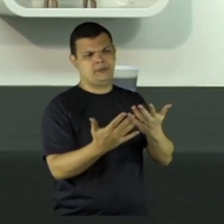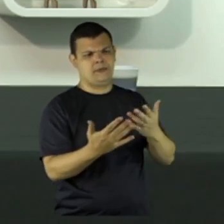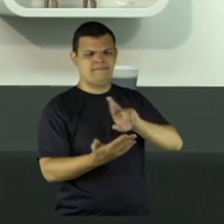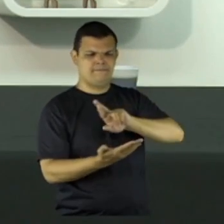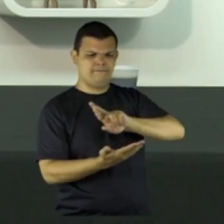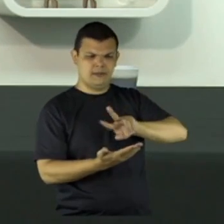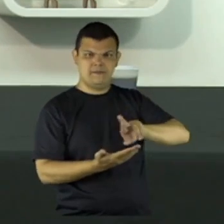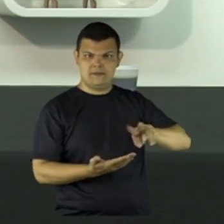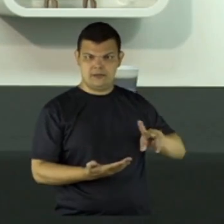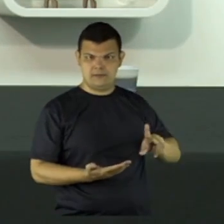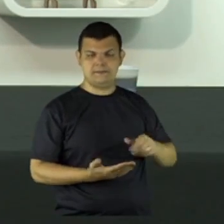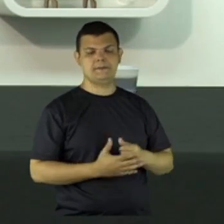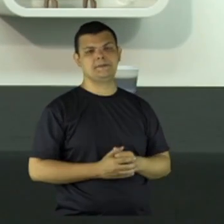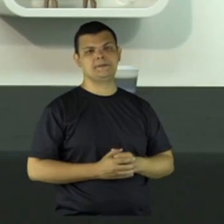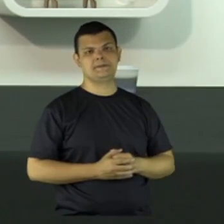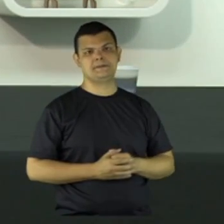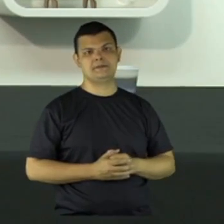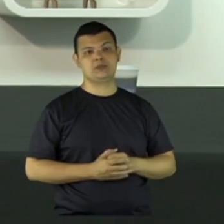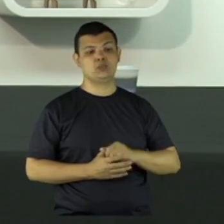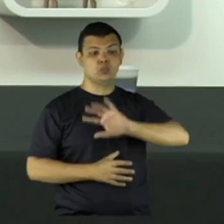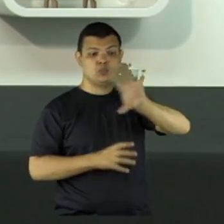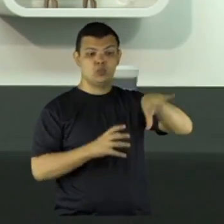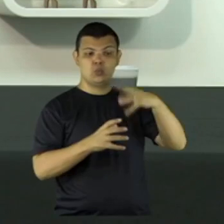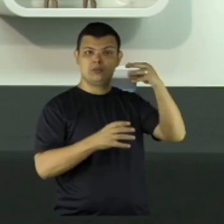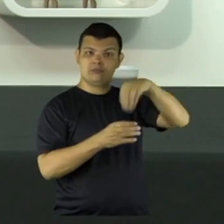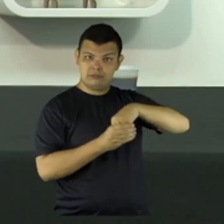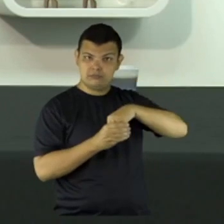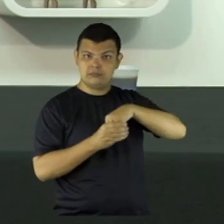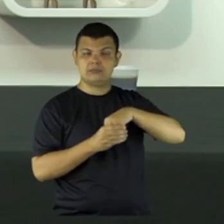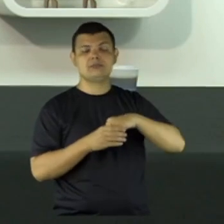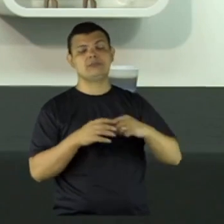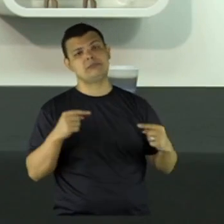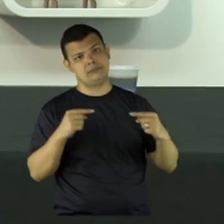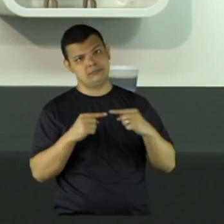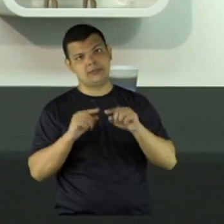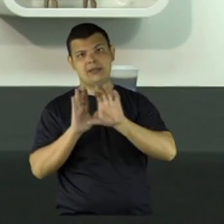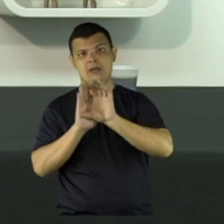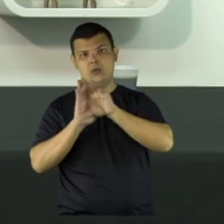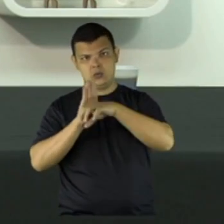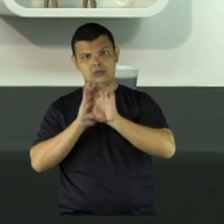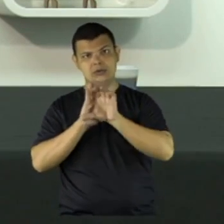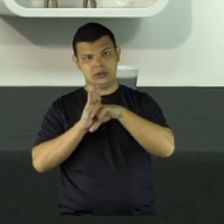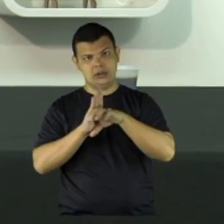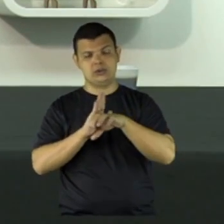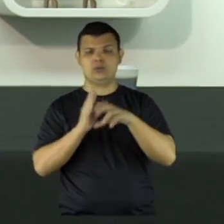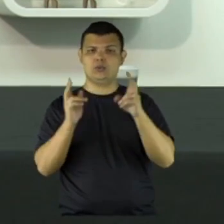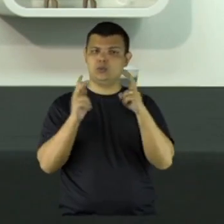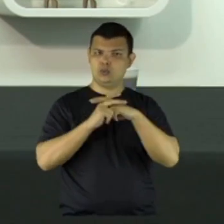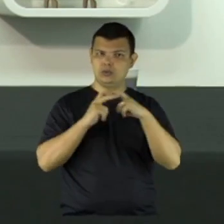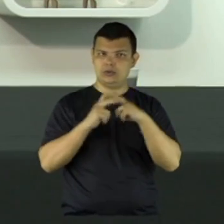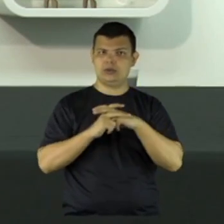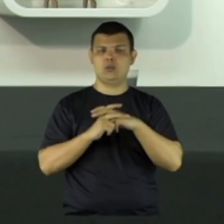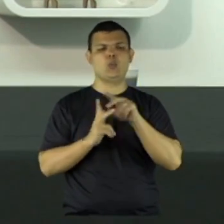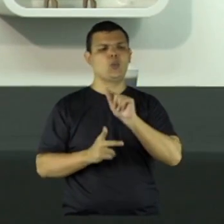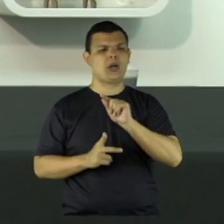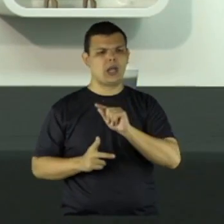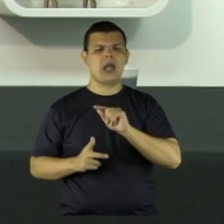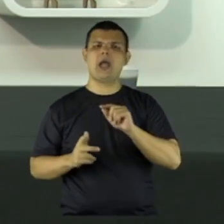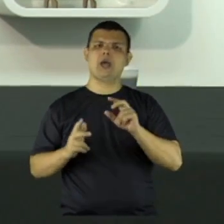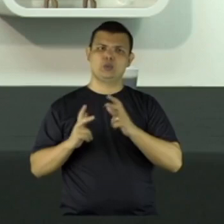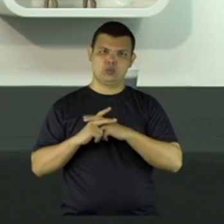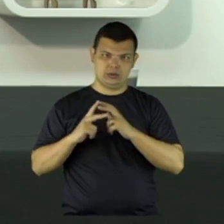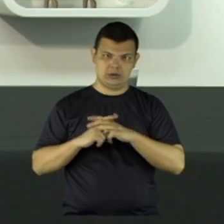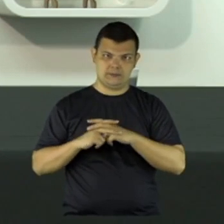golpes. Então, tudo isso envolve o nosso conceito de lutas, do que é uma luta.